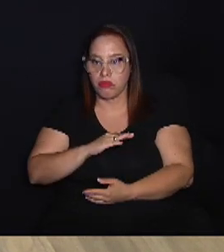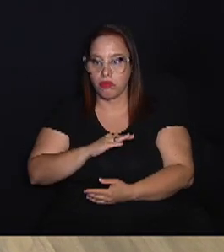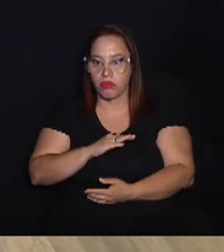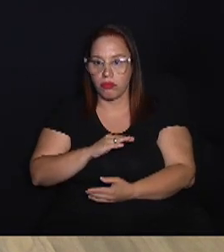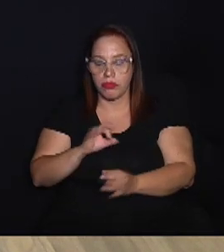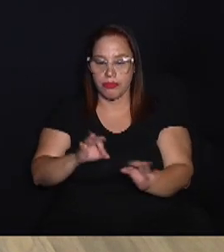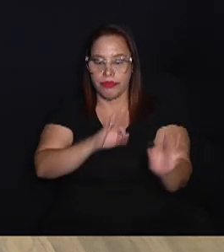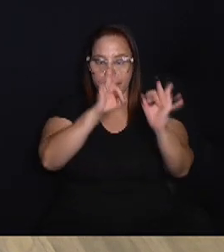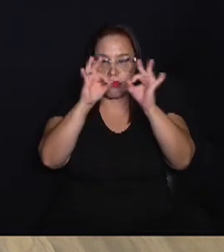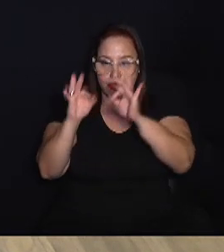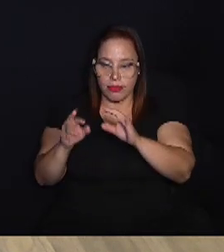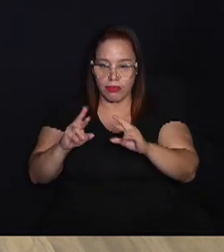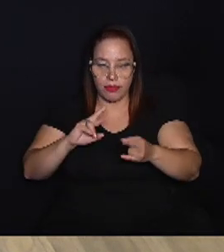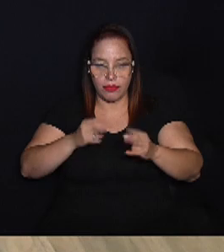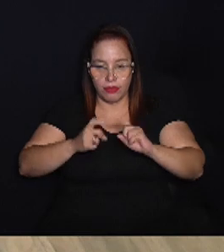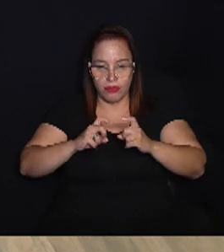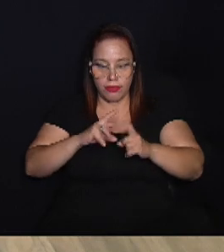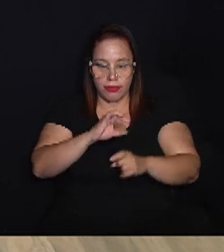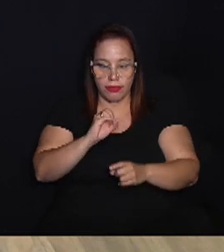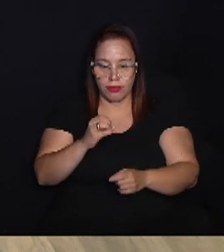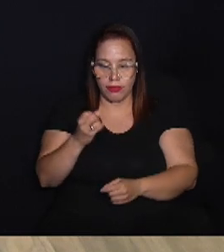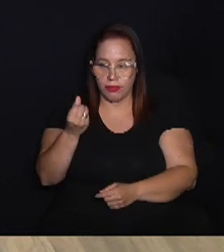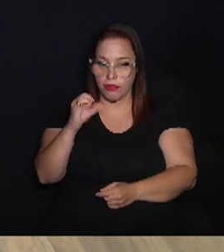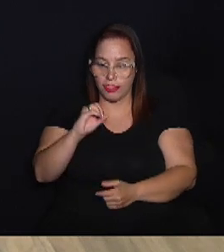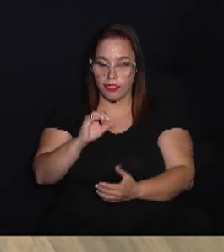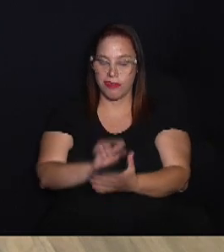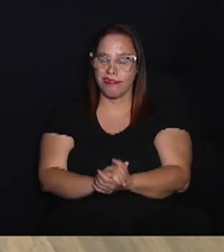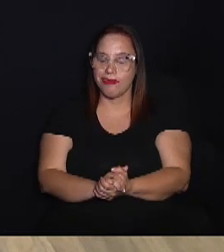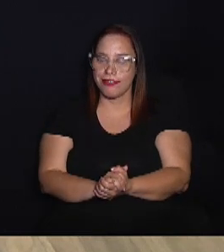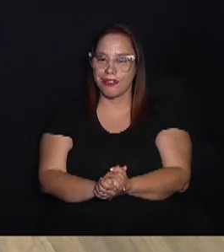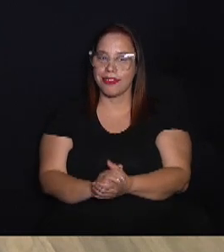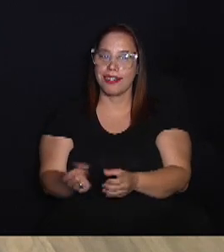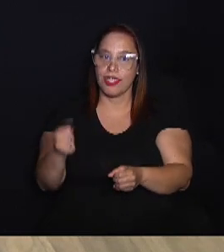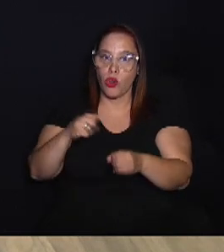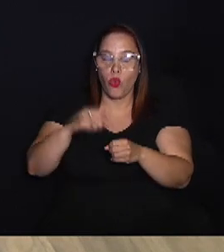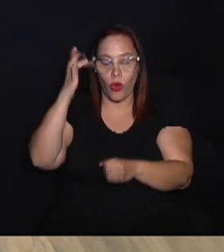você acompanha a reunião ordinária de número 60. Eu